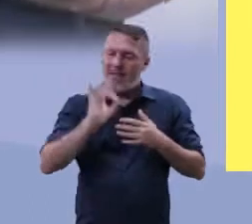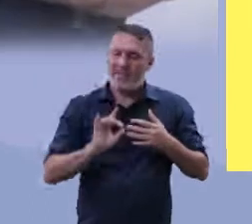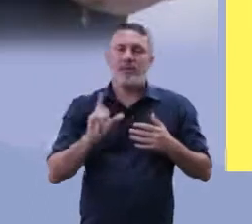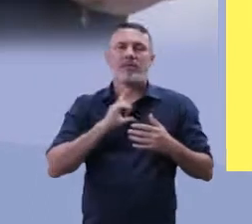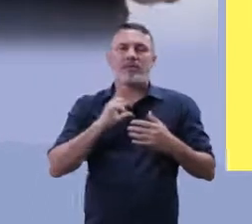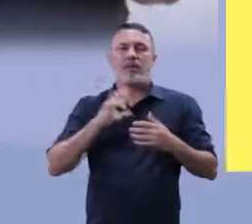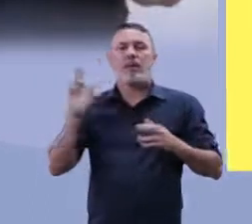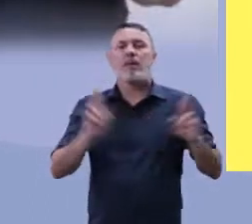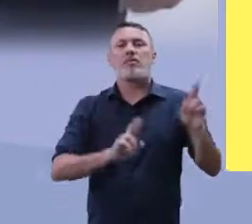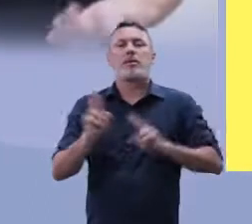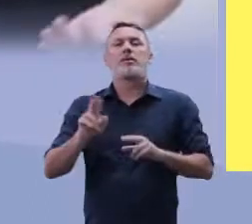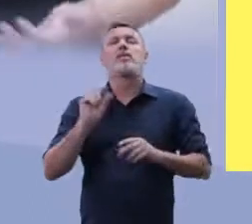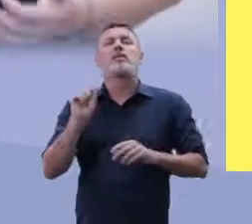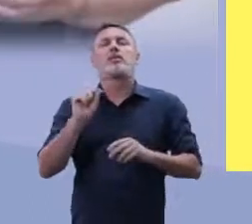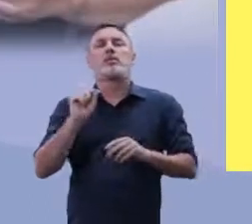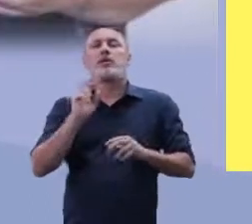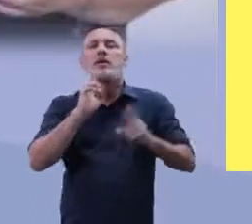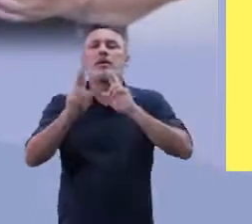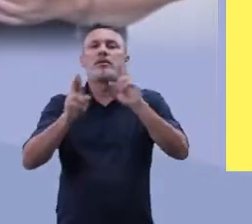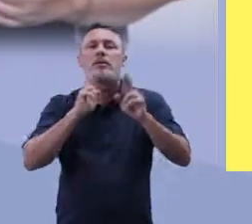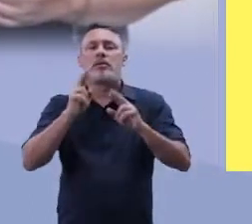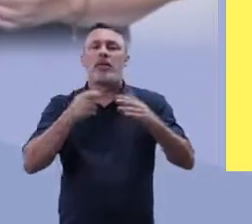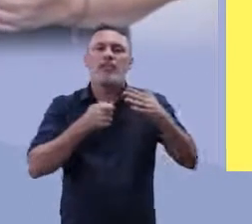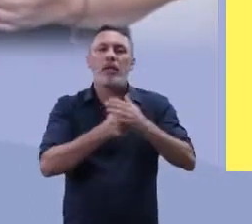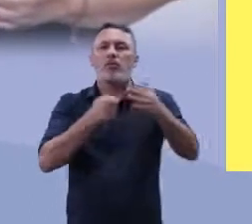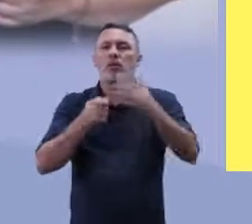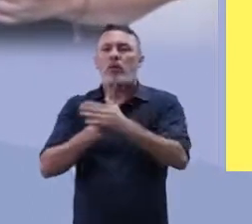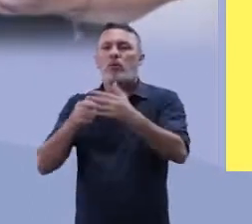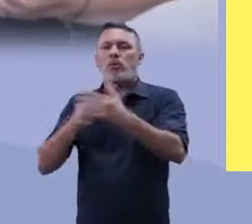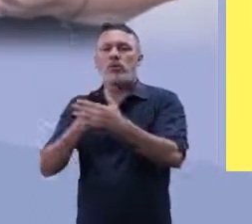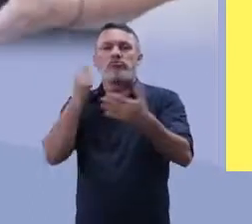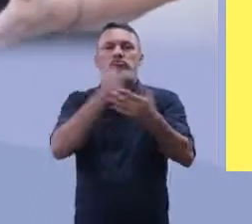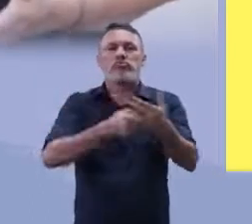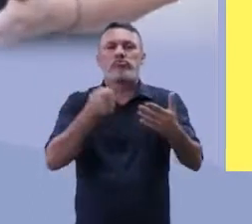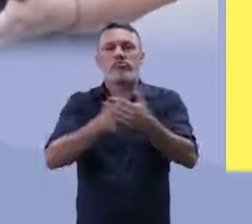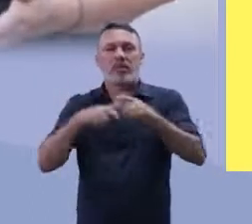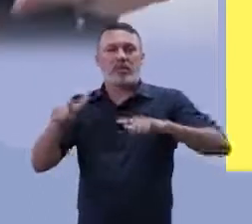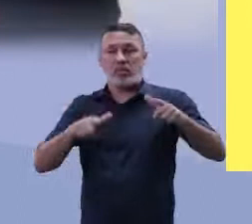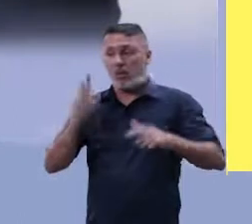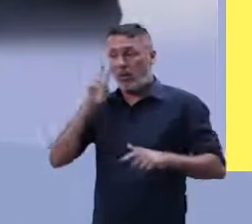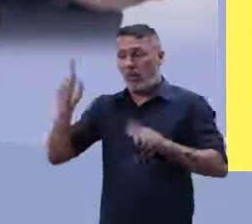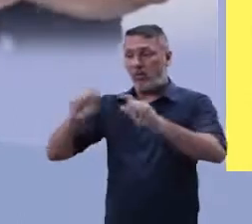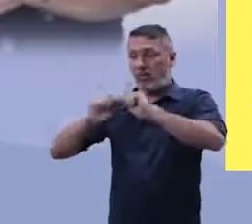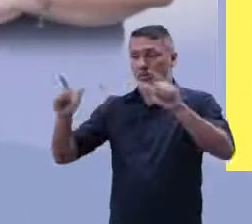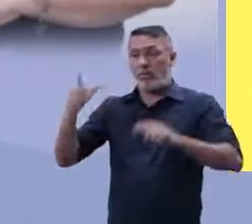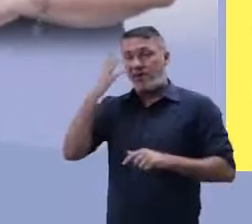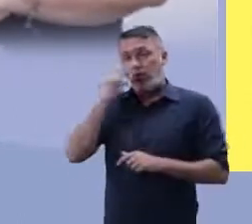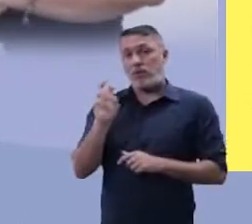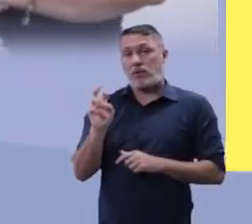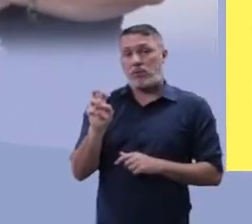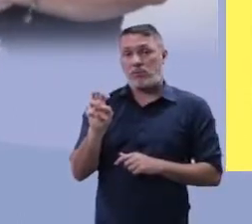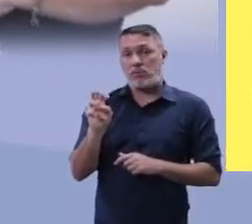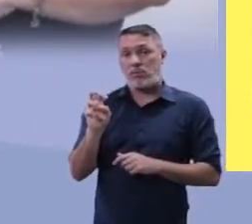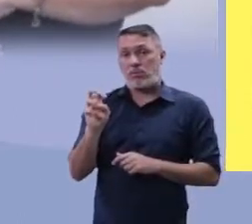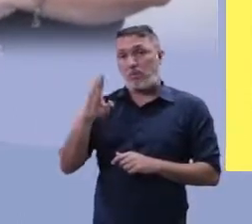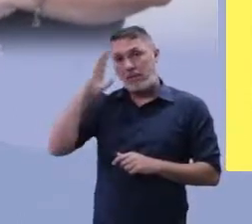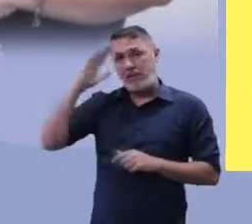modo, farão a representação e a denúncia por meio de seus trabalhos. Aí estão eles, os